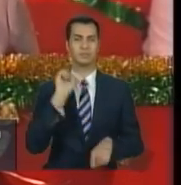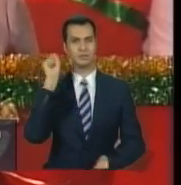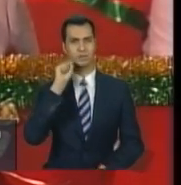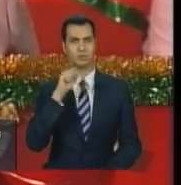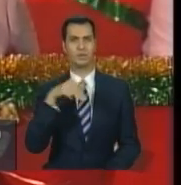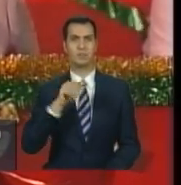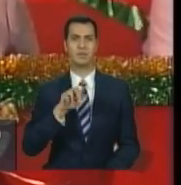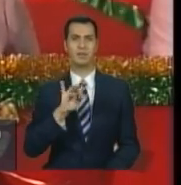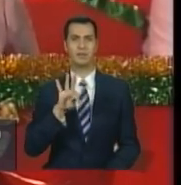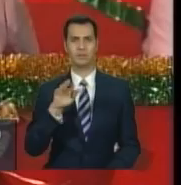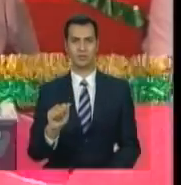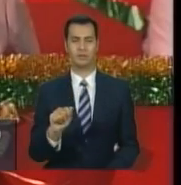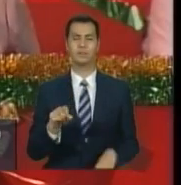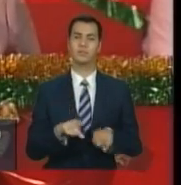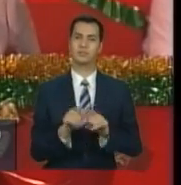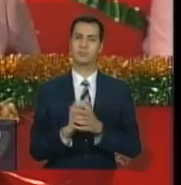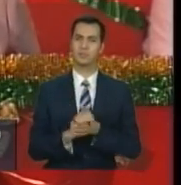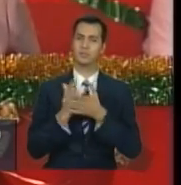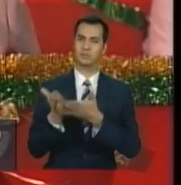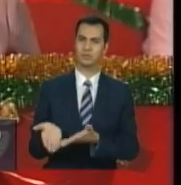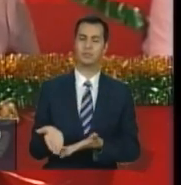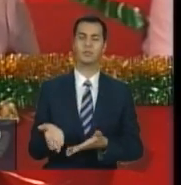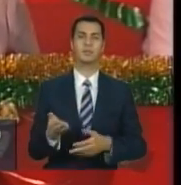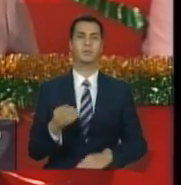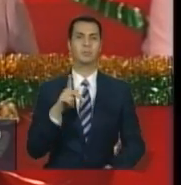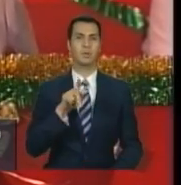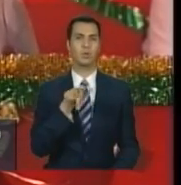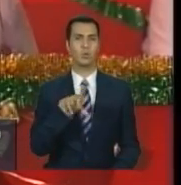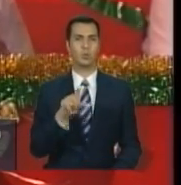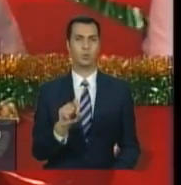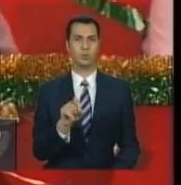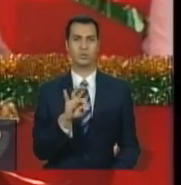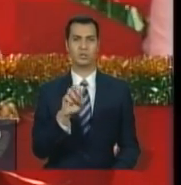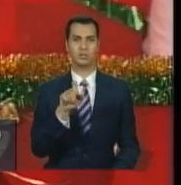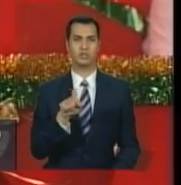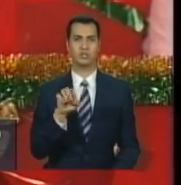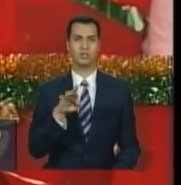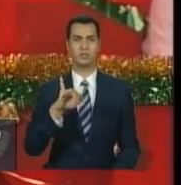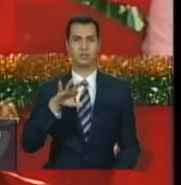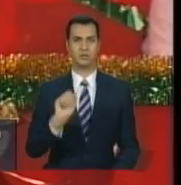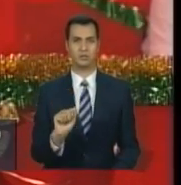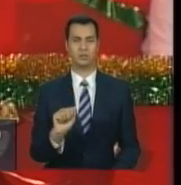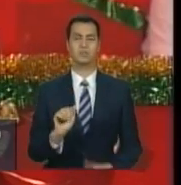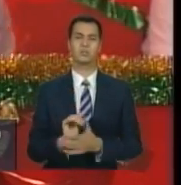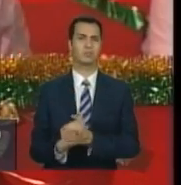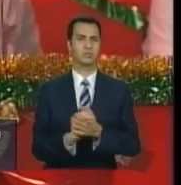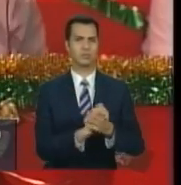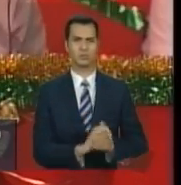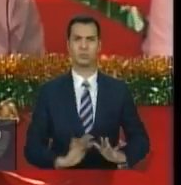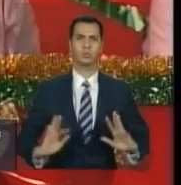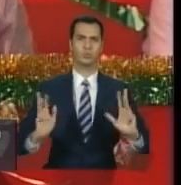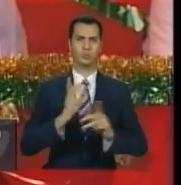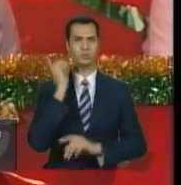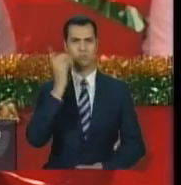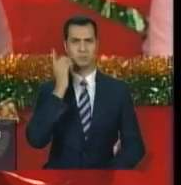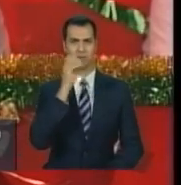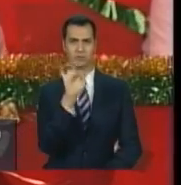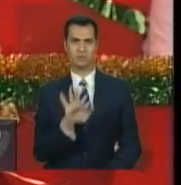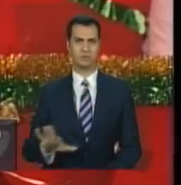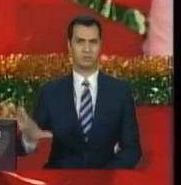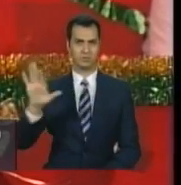o deputado Paulo Teixeira, por intermédio de quem eu cumprimento todos os deputados federais e